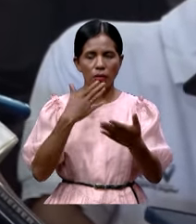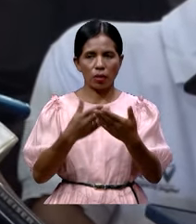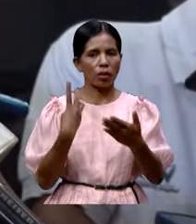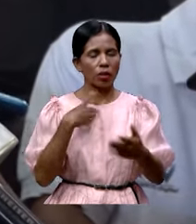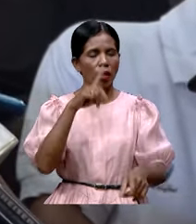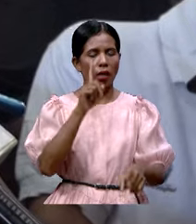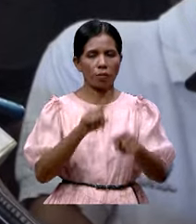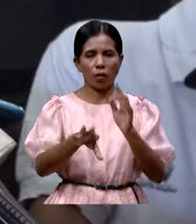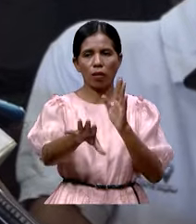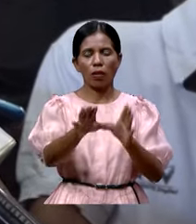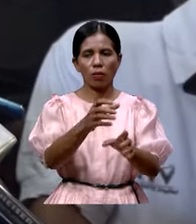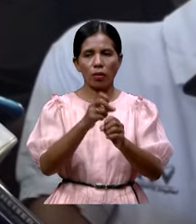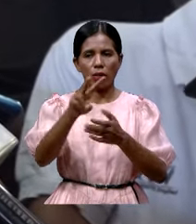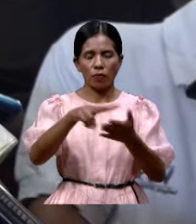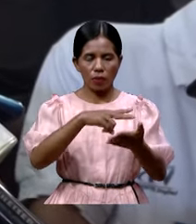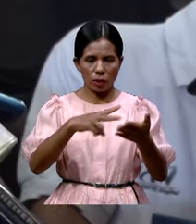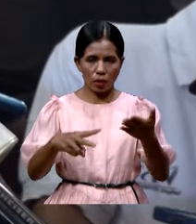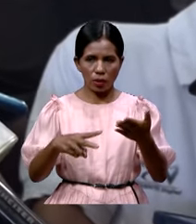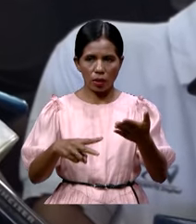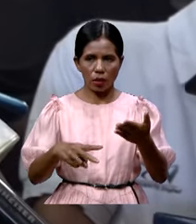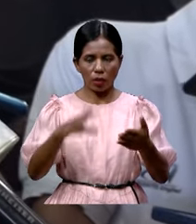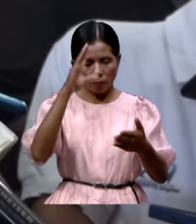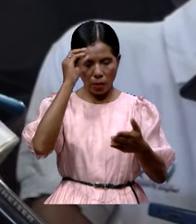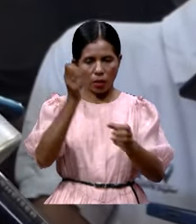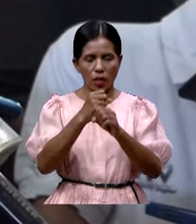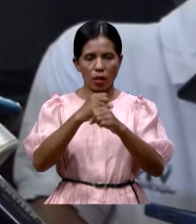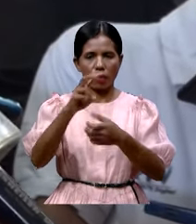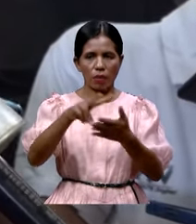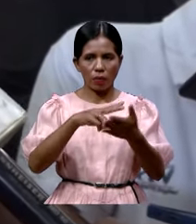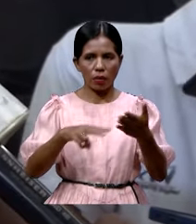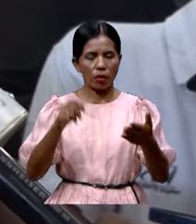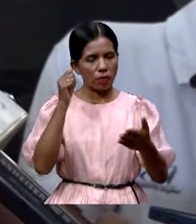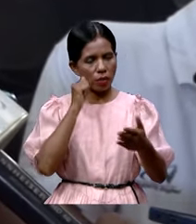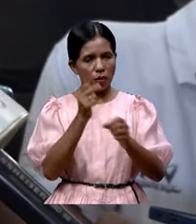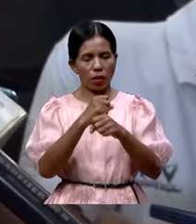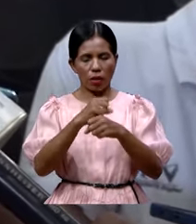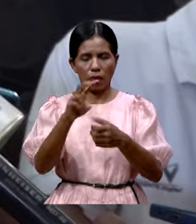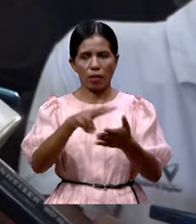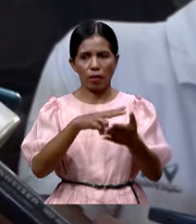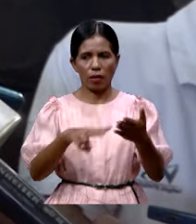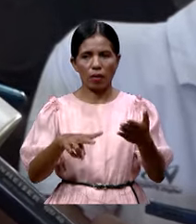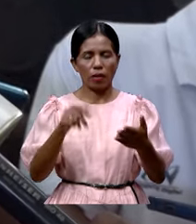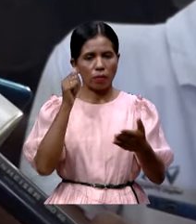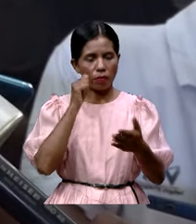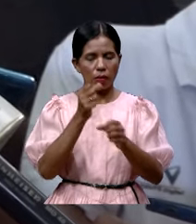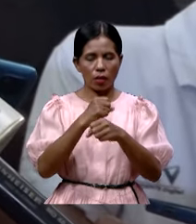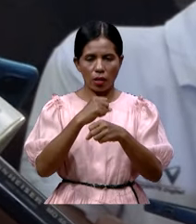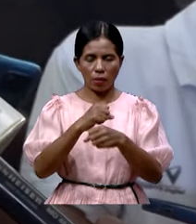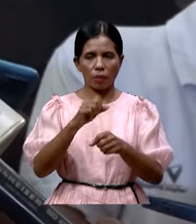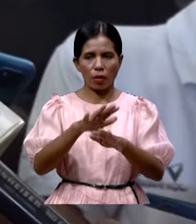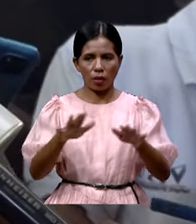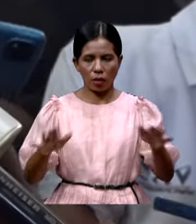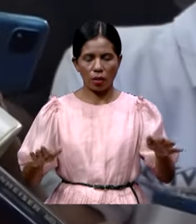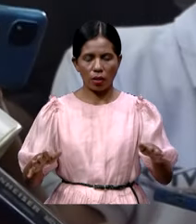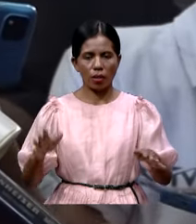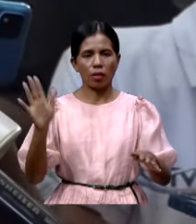fotidet violencia nebe mane halo ba feto o feto halo ba mane o feto halo ba labarik o ia